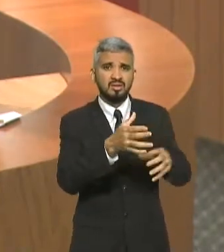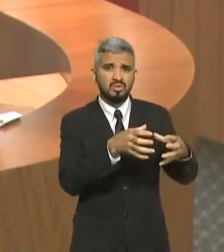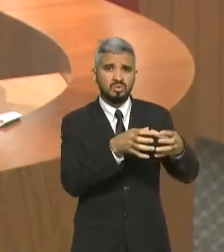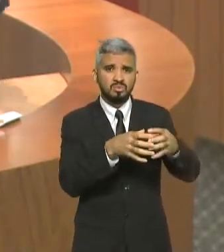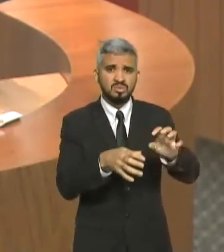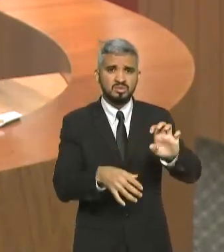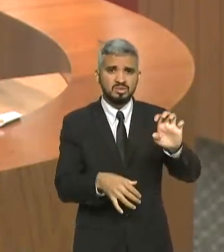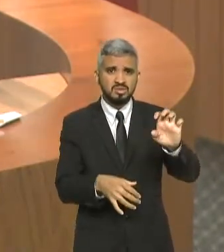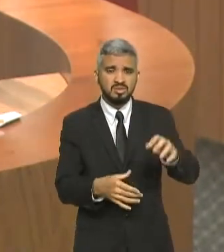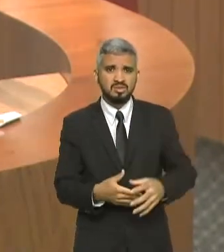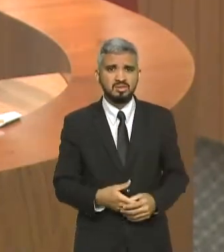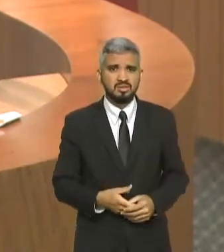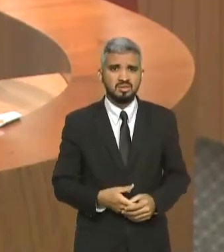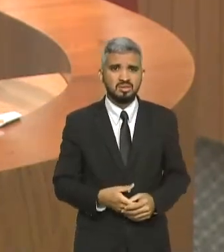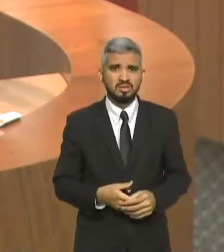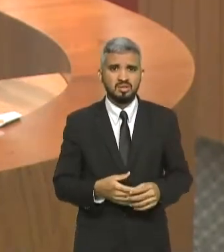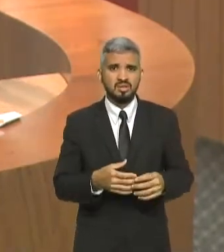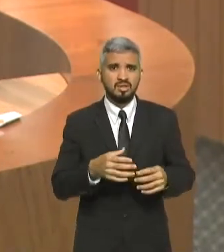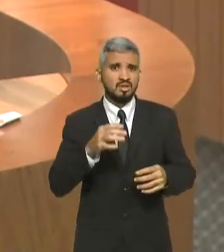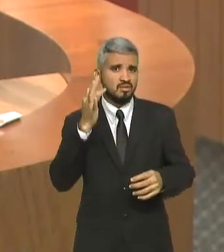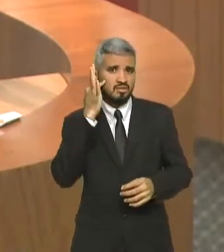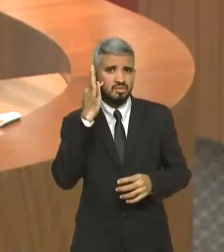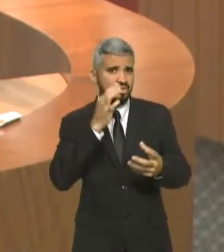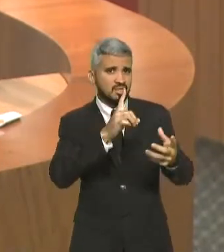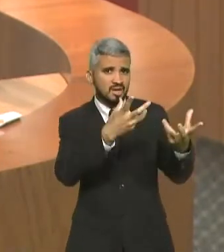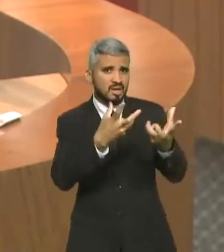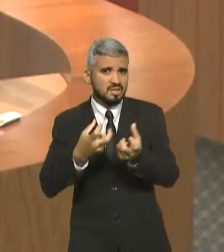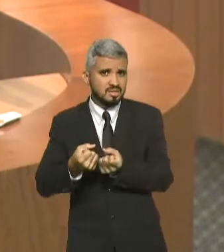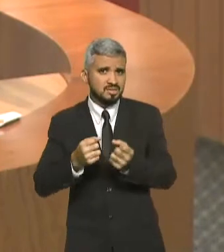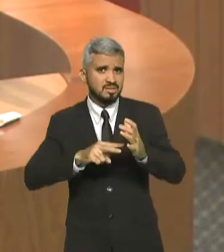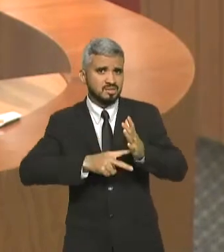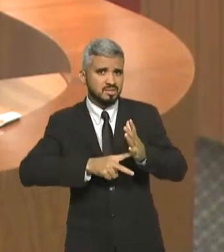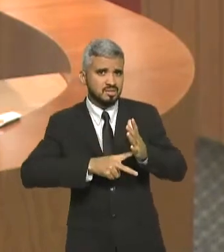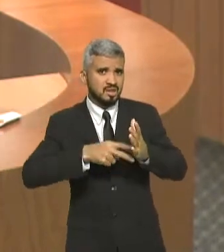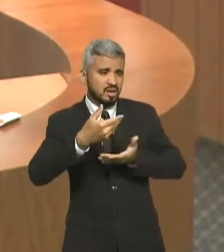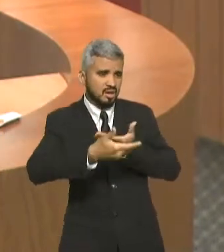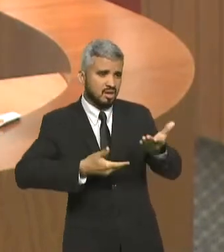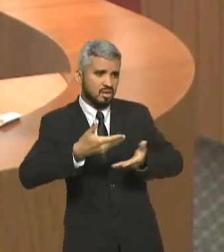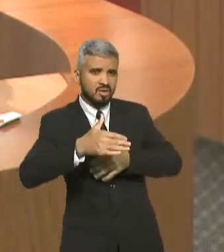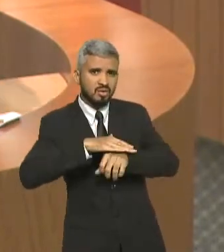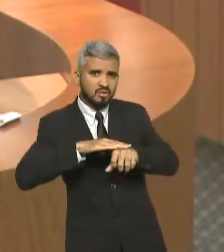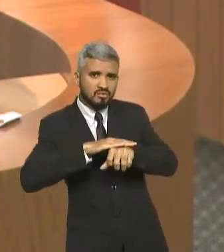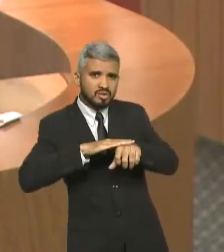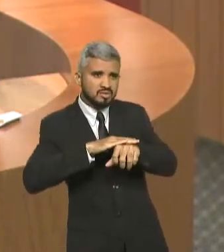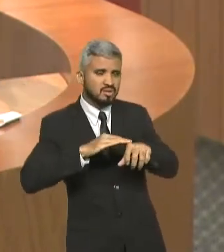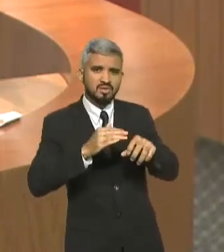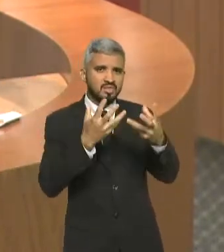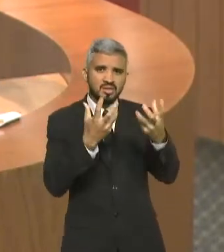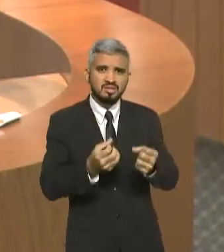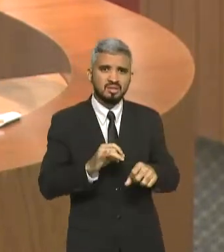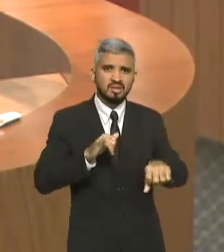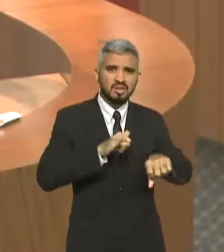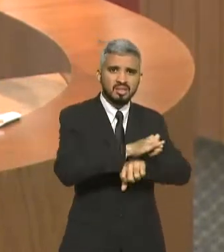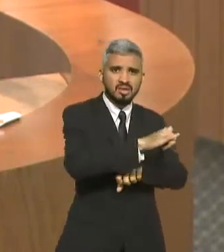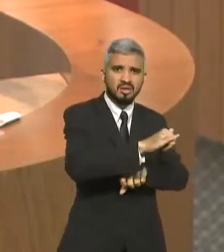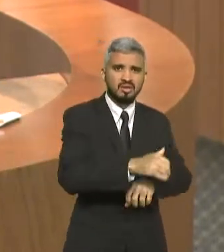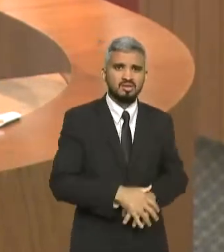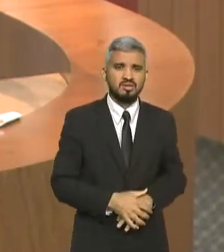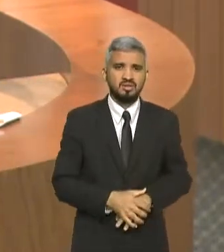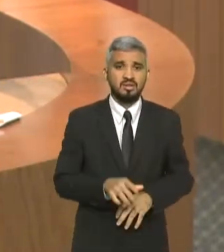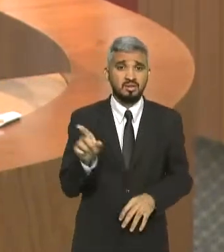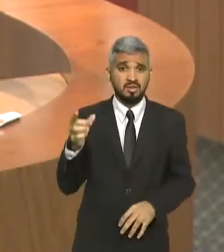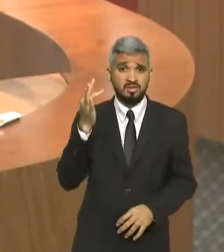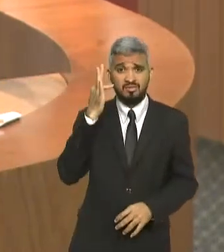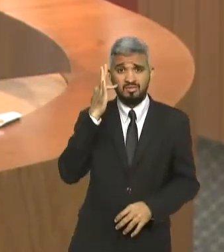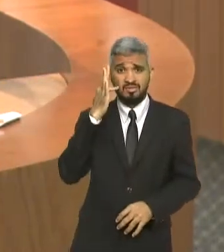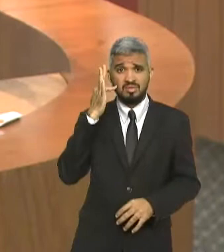esquerda. E é assim que ele faz, barrando o sindicato, prejudicando o sindicato, colocando uma multa diária de R$ 200.000